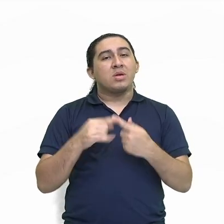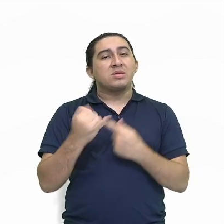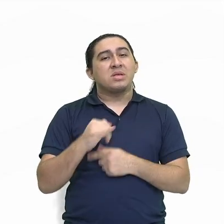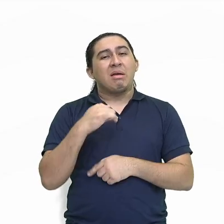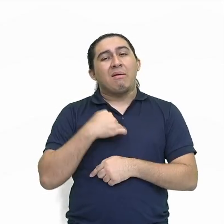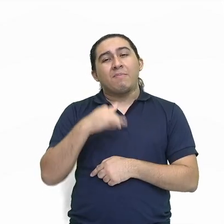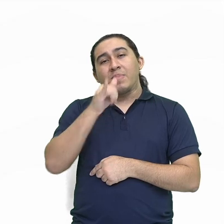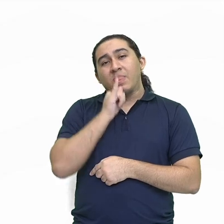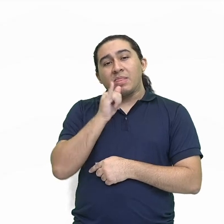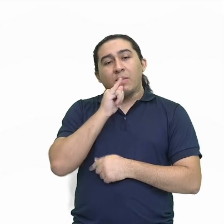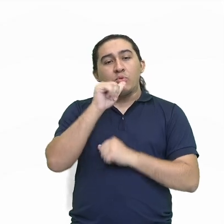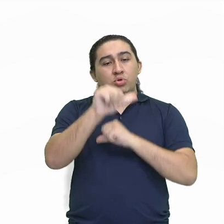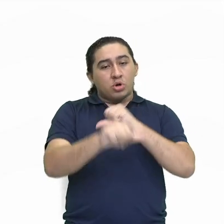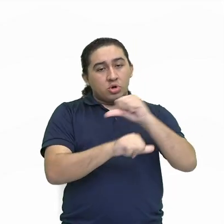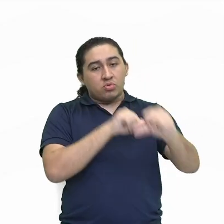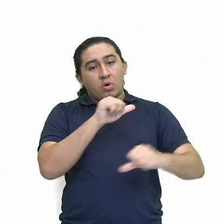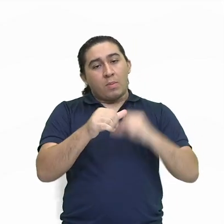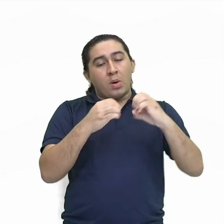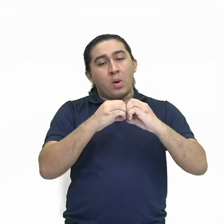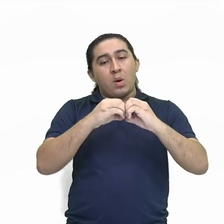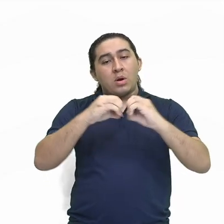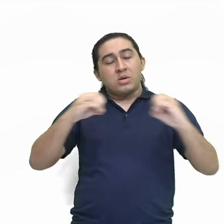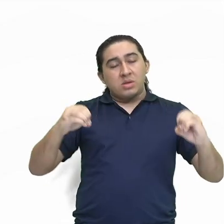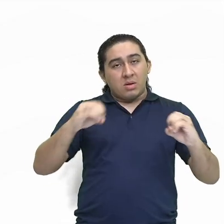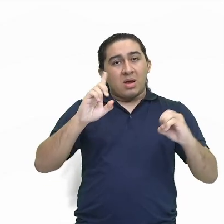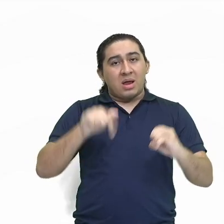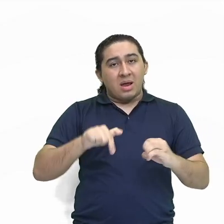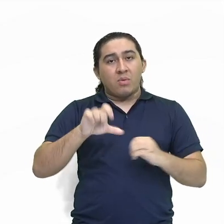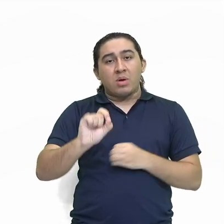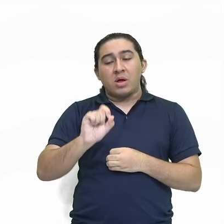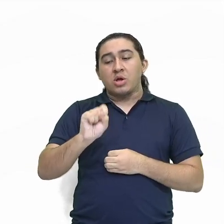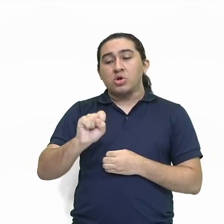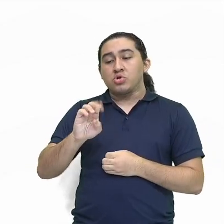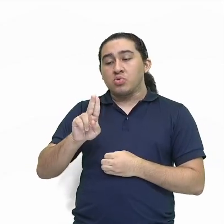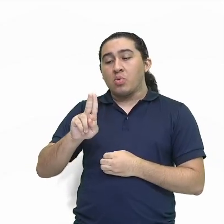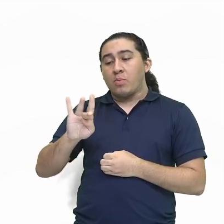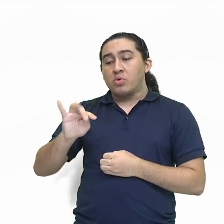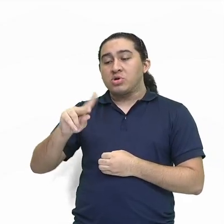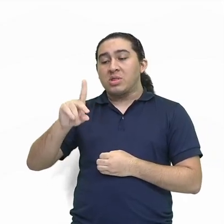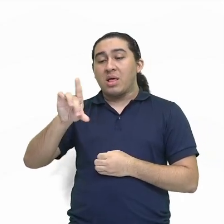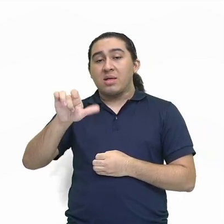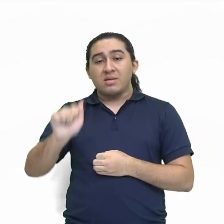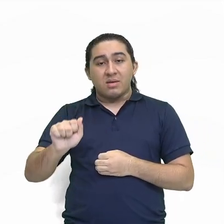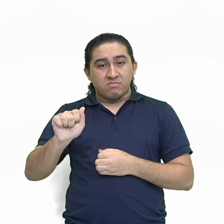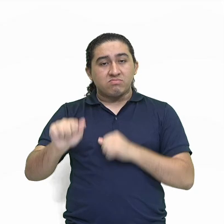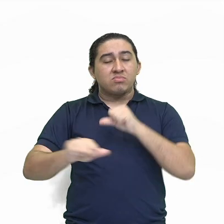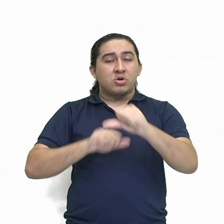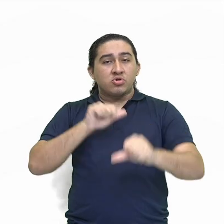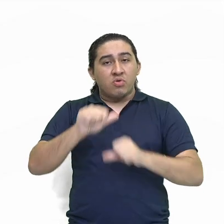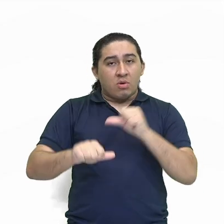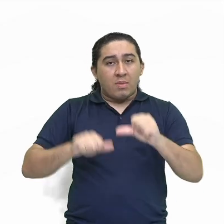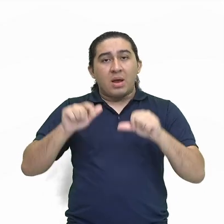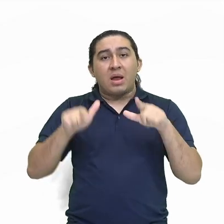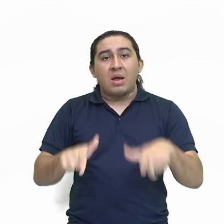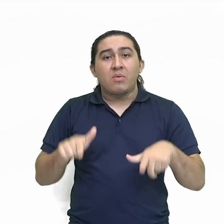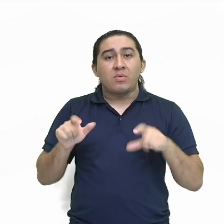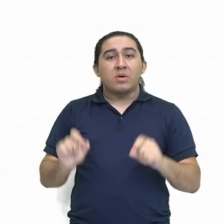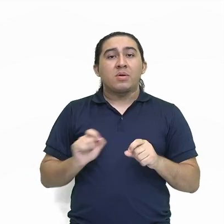transformo esta oração em subordinada, que dure, ela